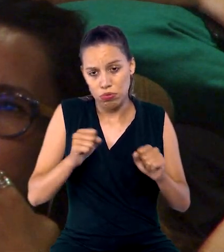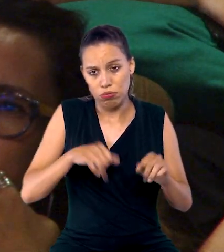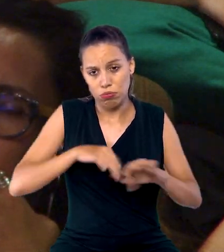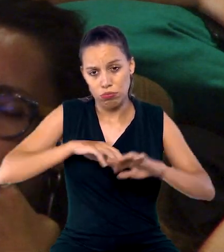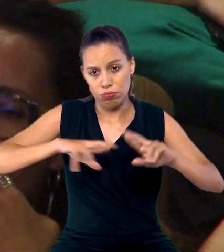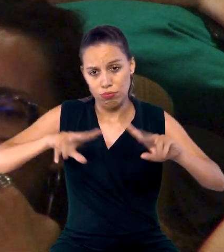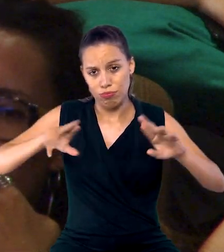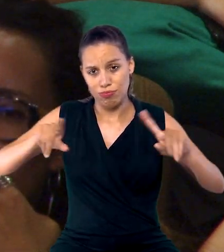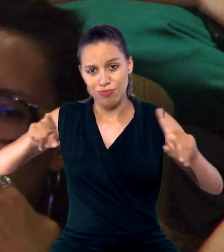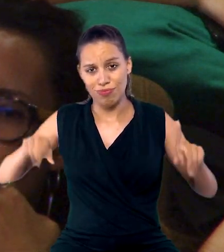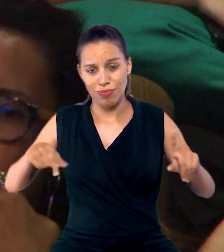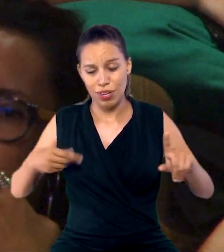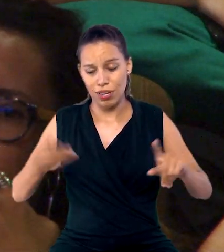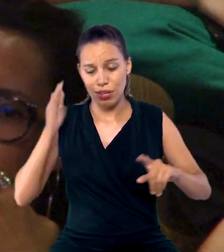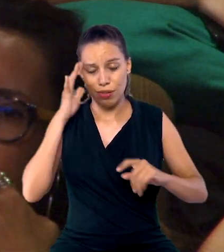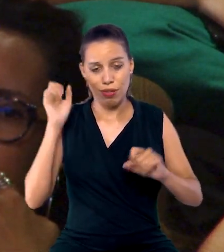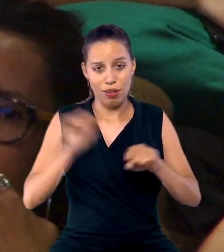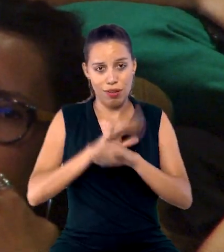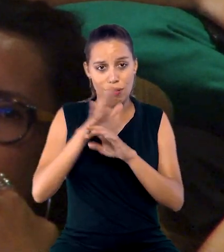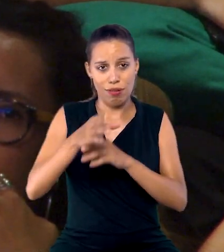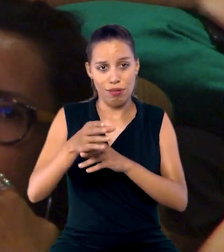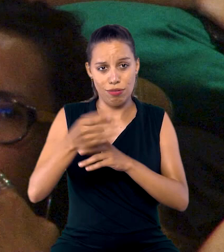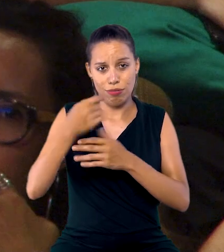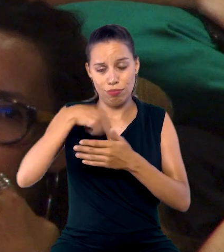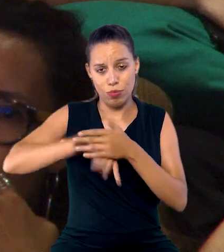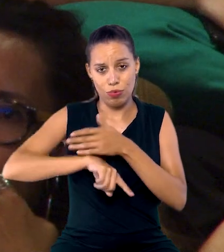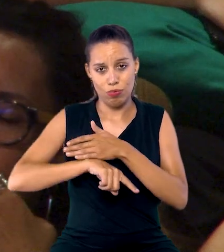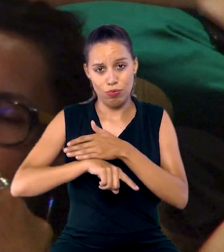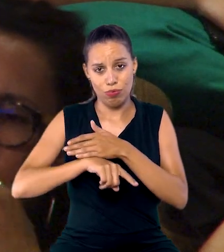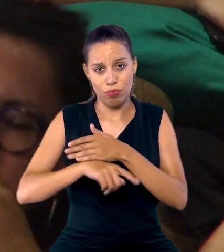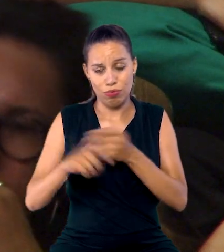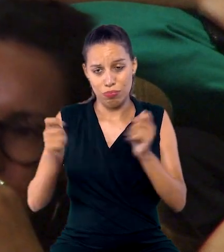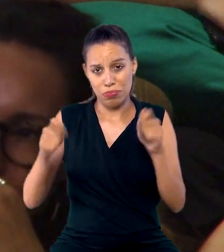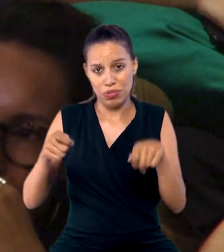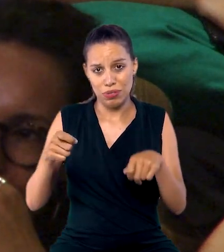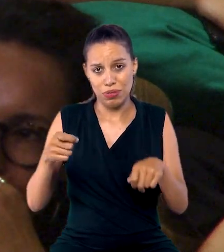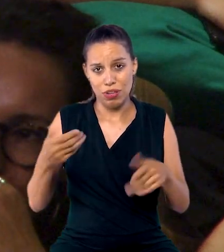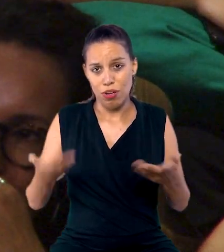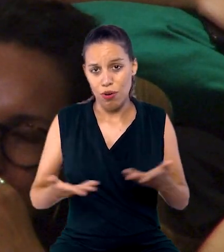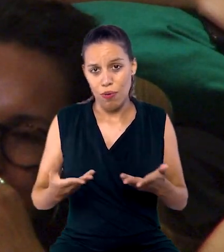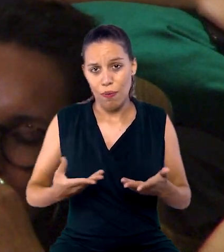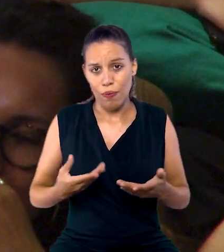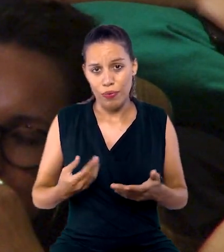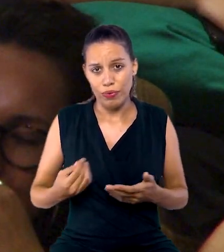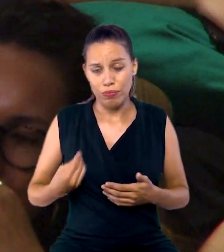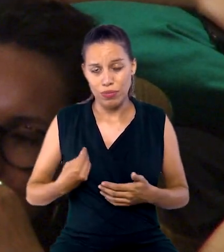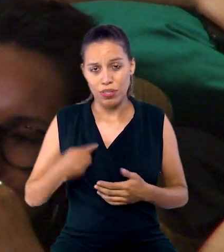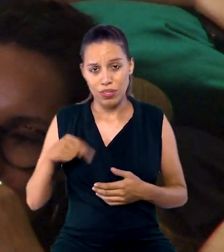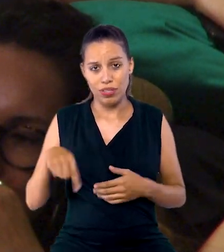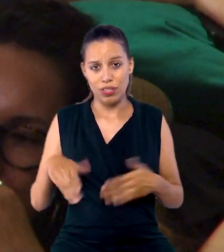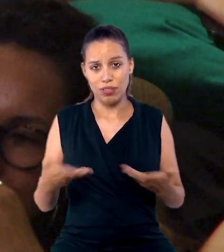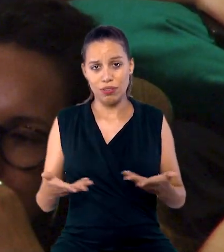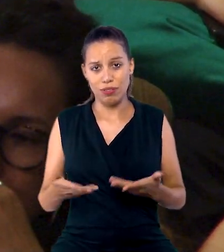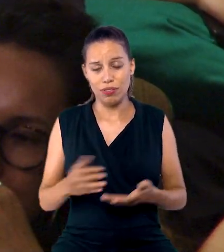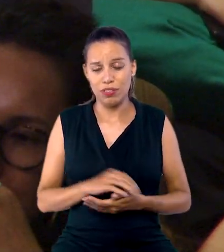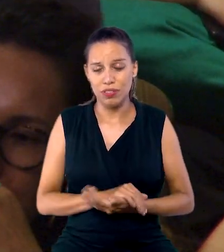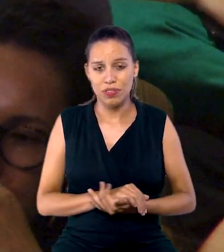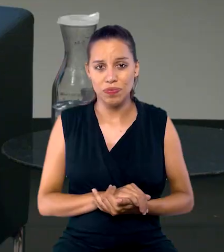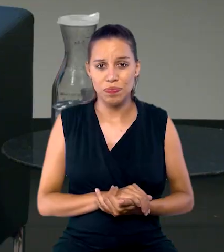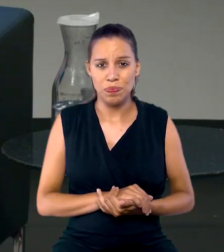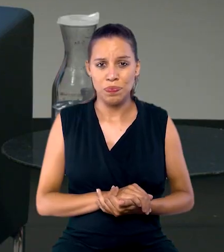delicadezas e doçuras e todo esse entendimento profundo que a gente está tendo a oportunidade de participar hoje aqui.